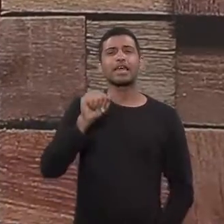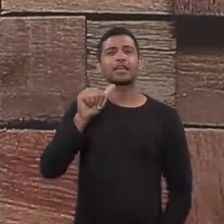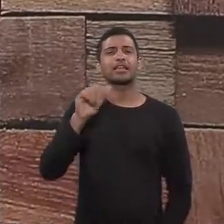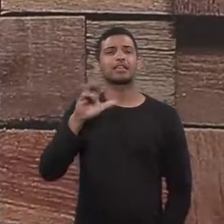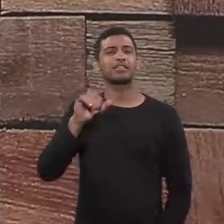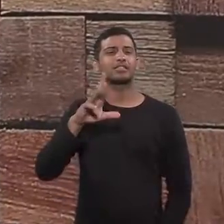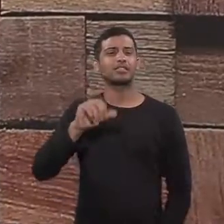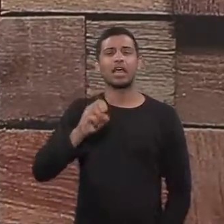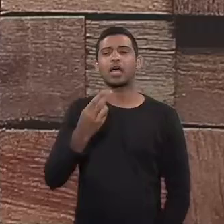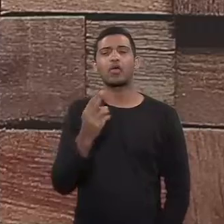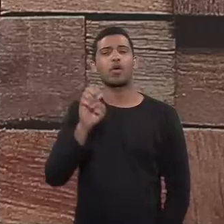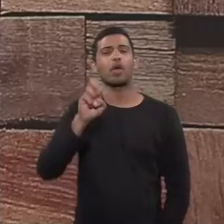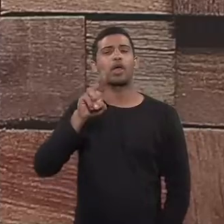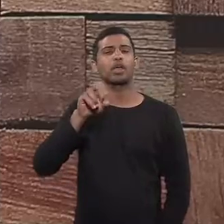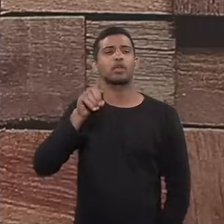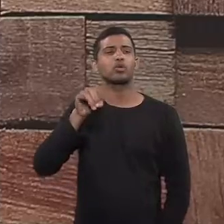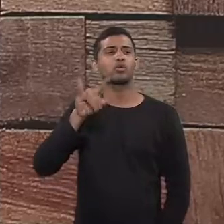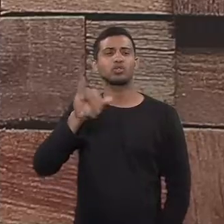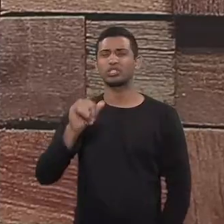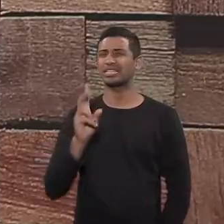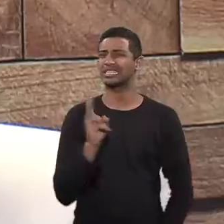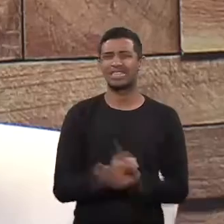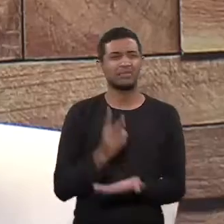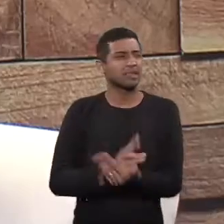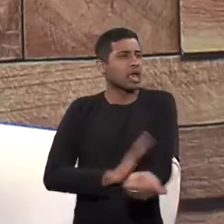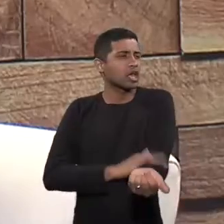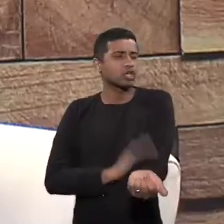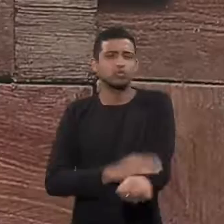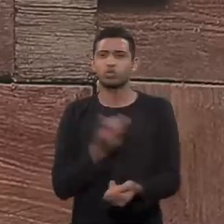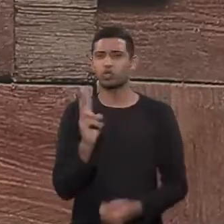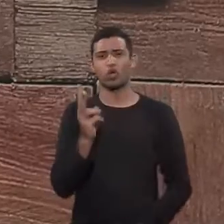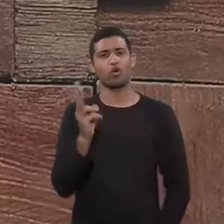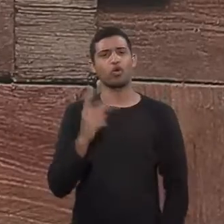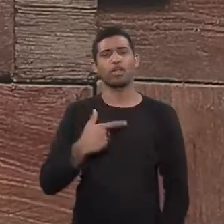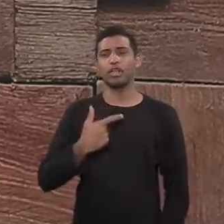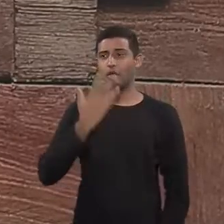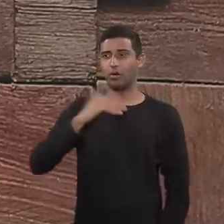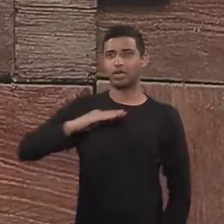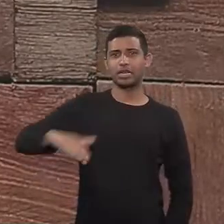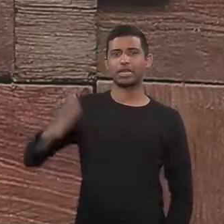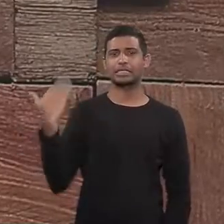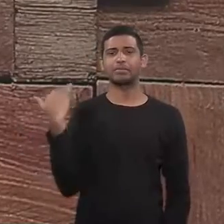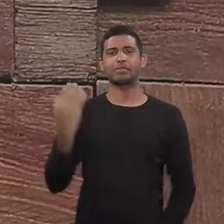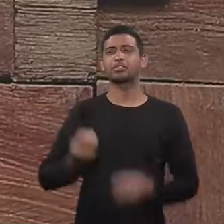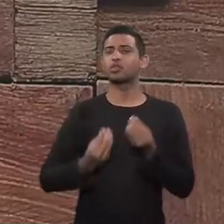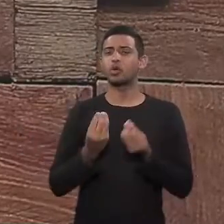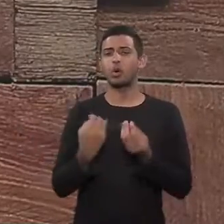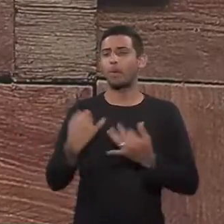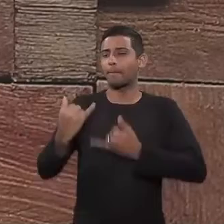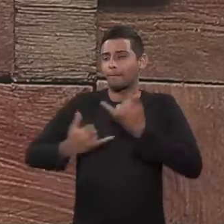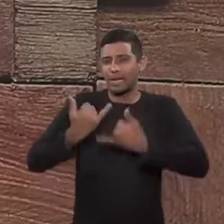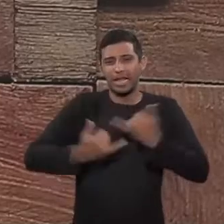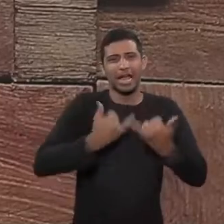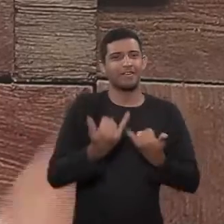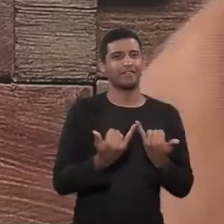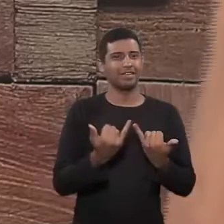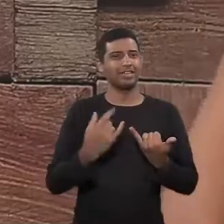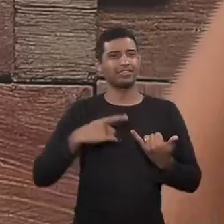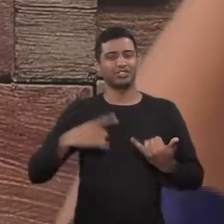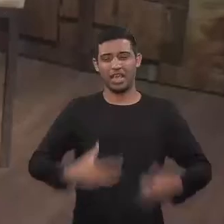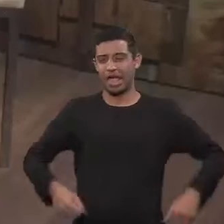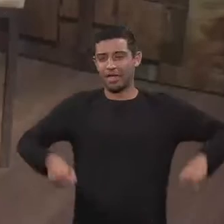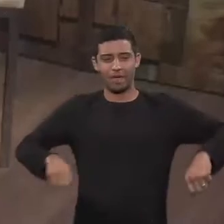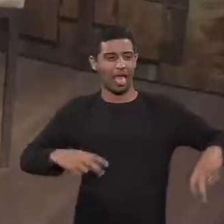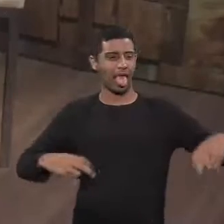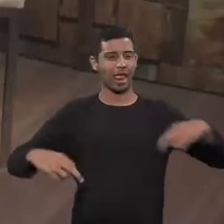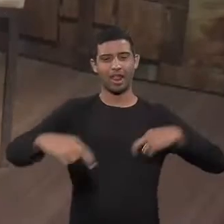erudita. Nunca fugiu muito desses dois estilos. Olha, eu fui uma criança que, por incrível que pareça, assim, brincou muito de roda.